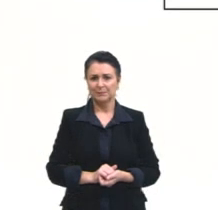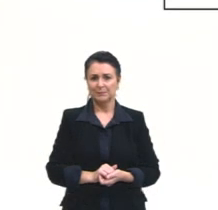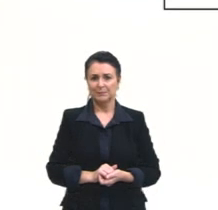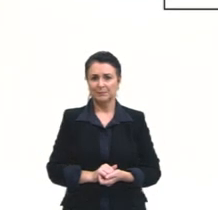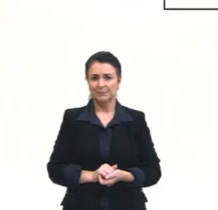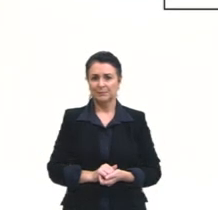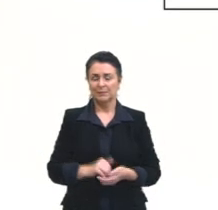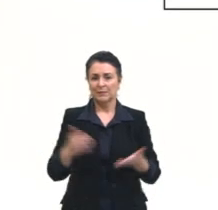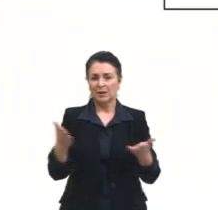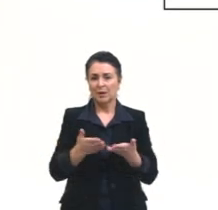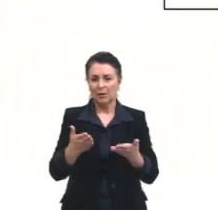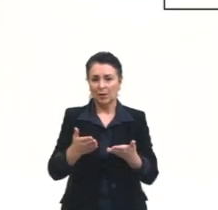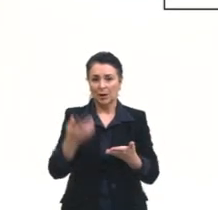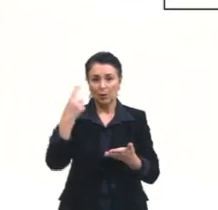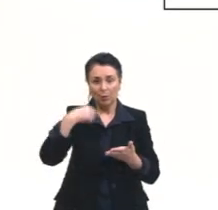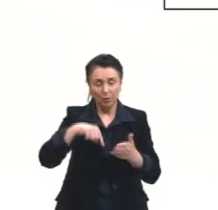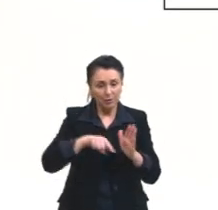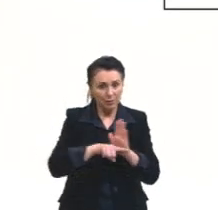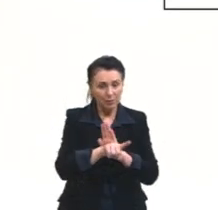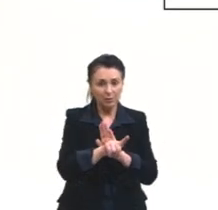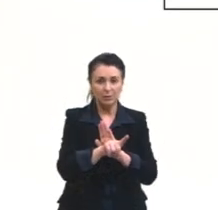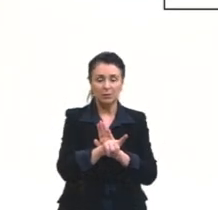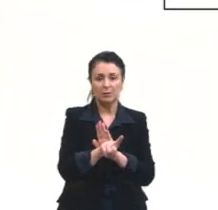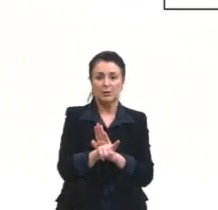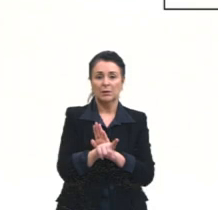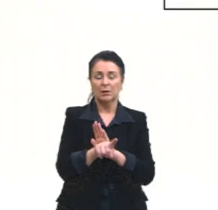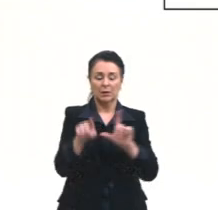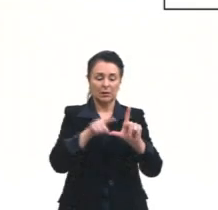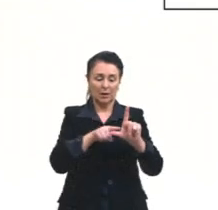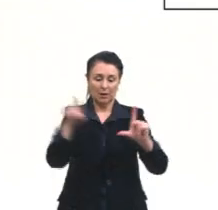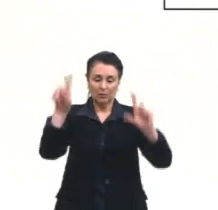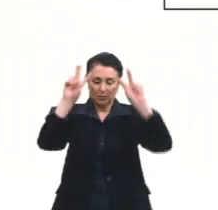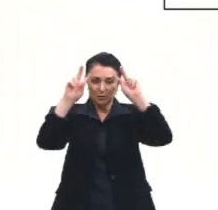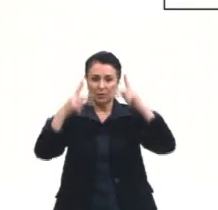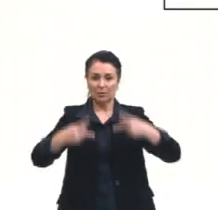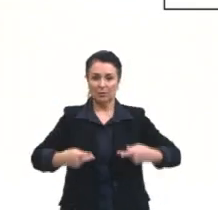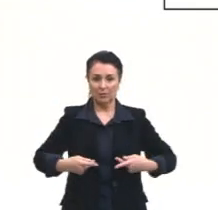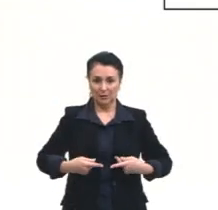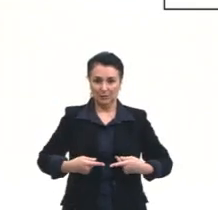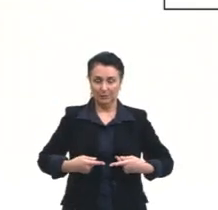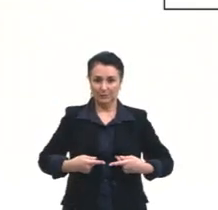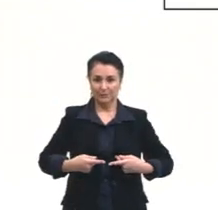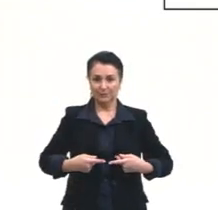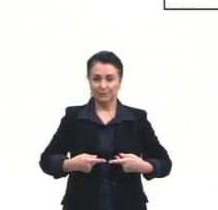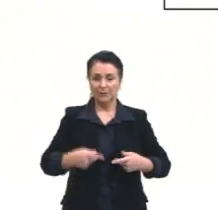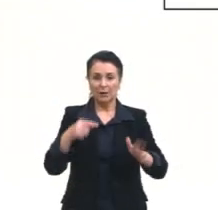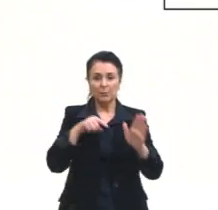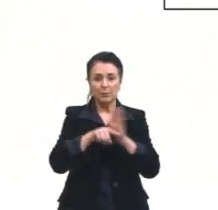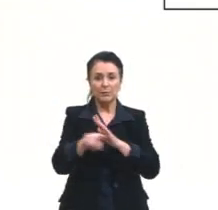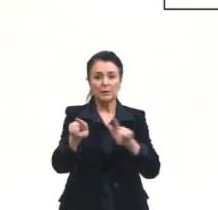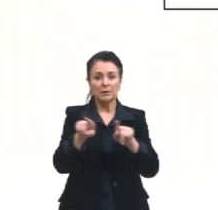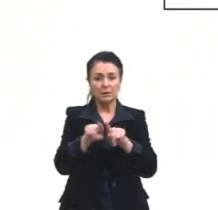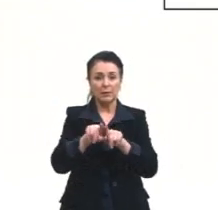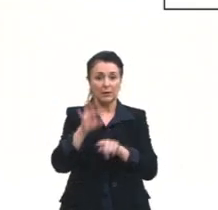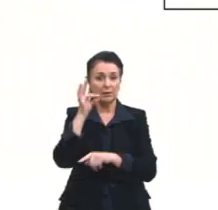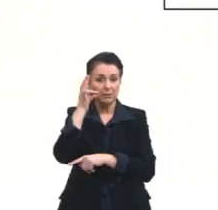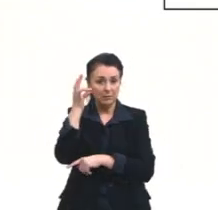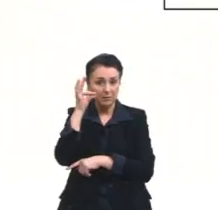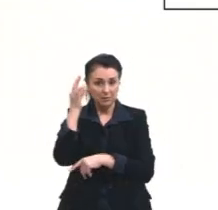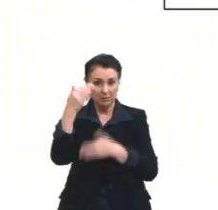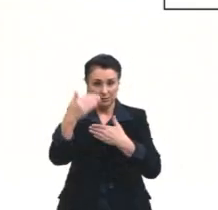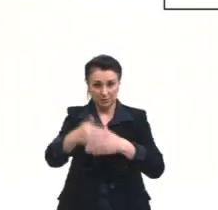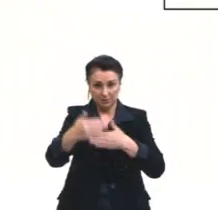tá bom próxima questão então sobre a evolução humana já tem está falando nisso de uma questão também de vestibular